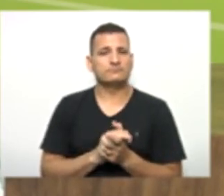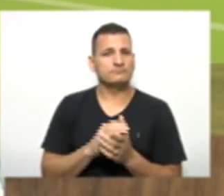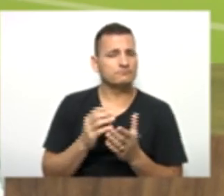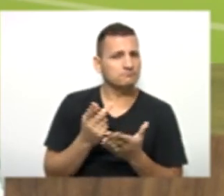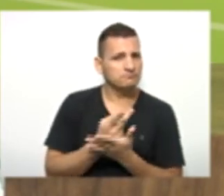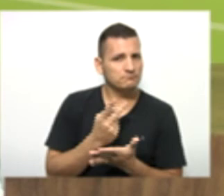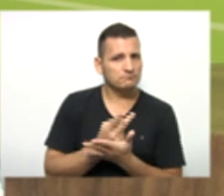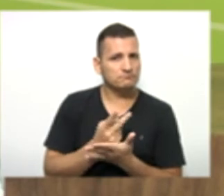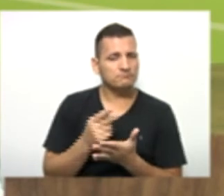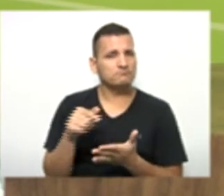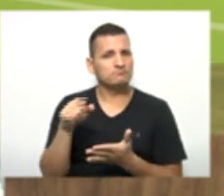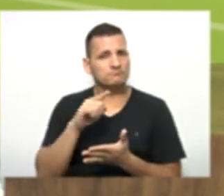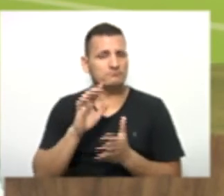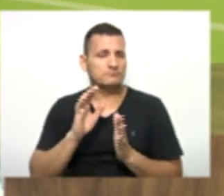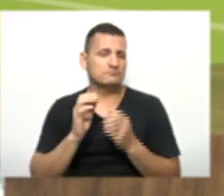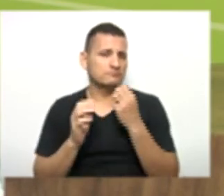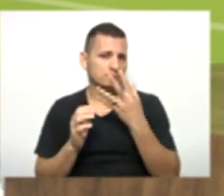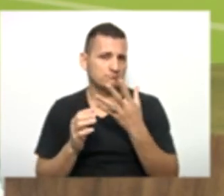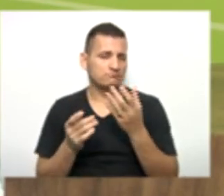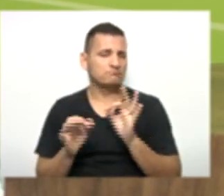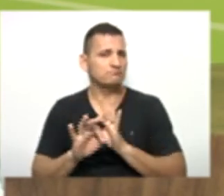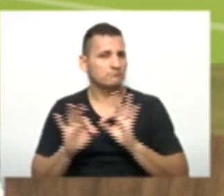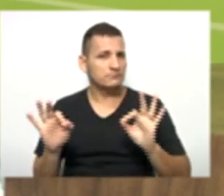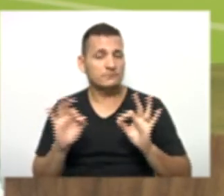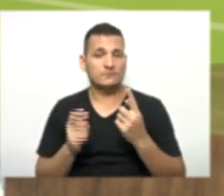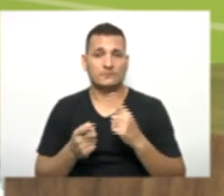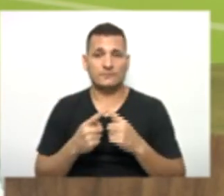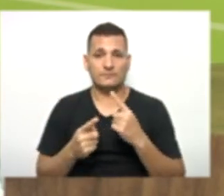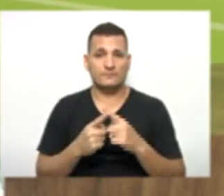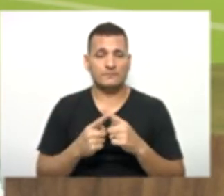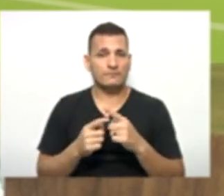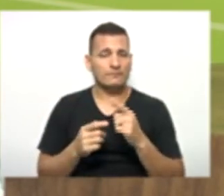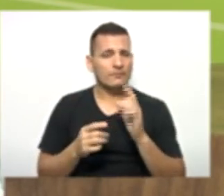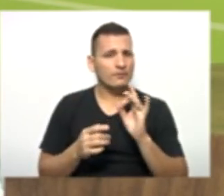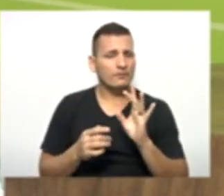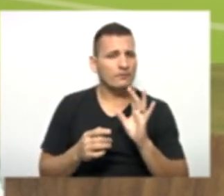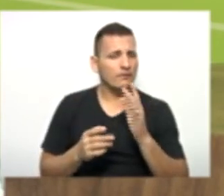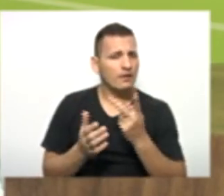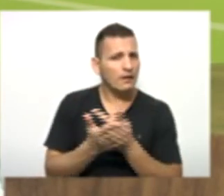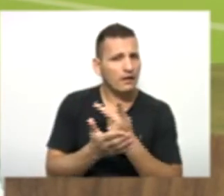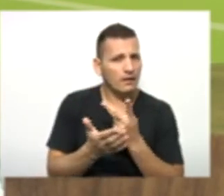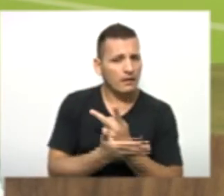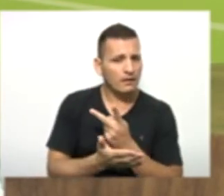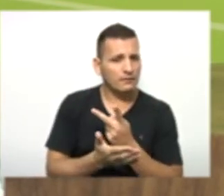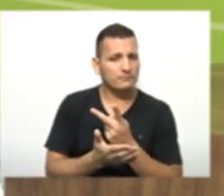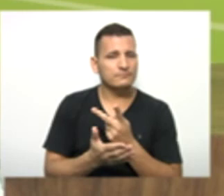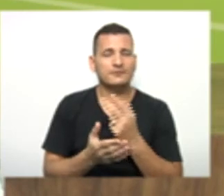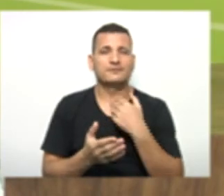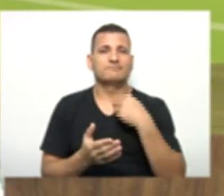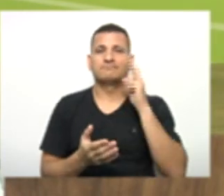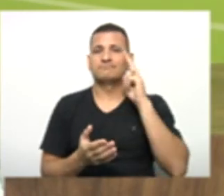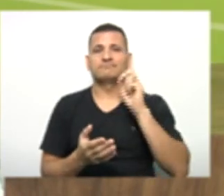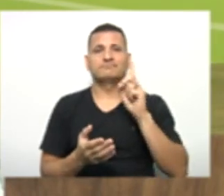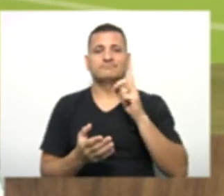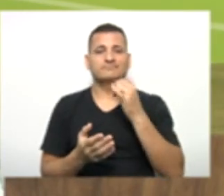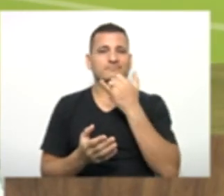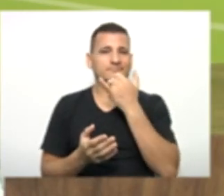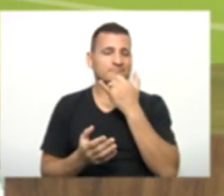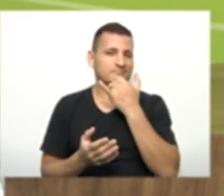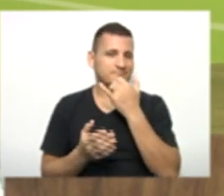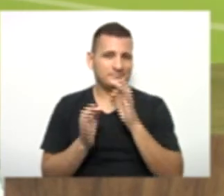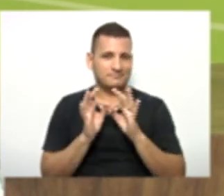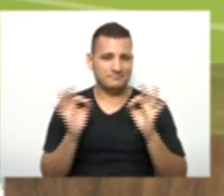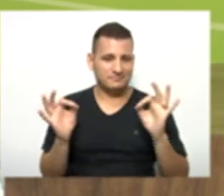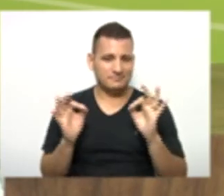erraram, errar é muito bom, errar é perfeito, porque só acerta quem, só erra quem... Nem lembro mais como é que é o